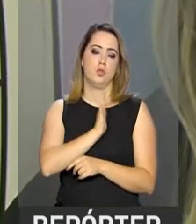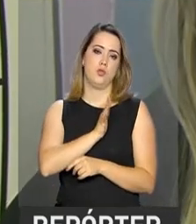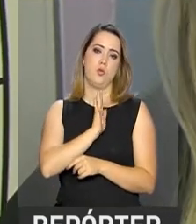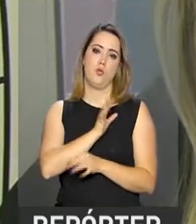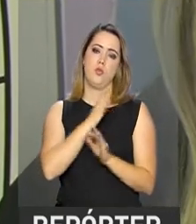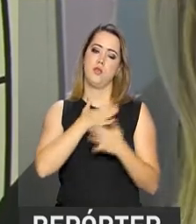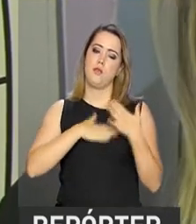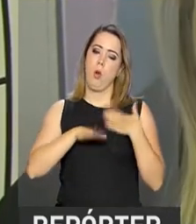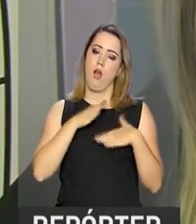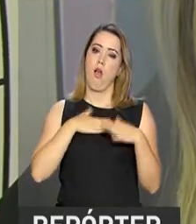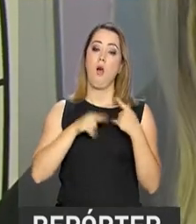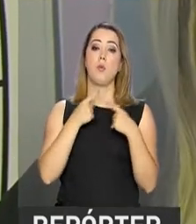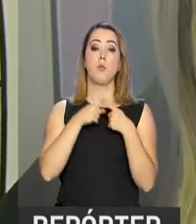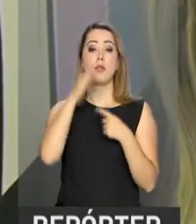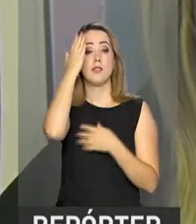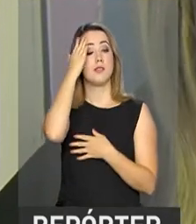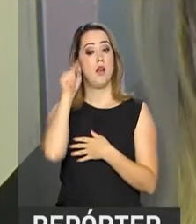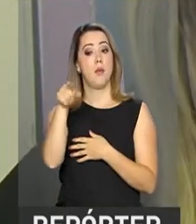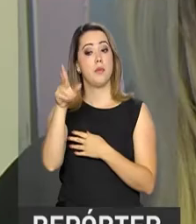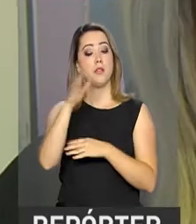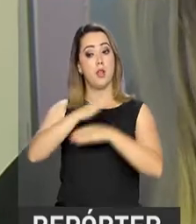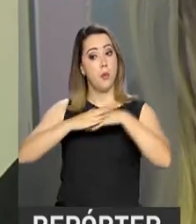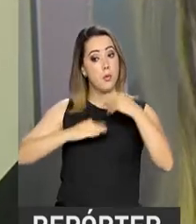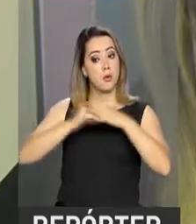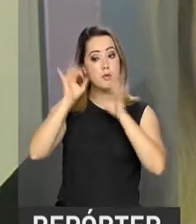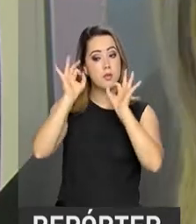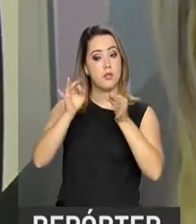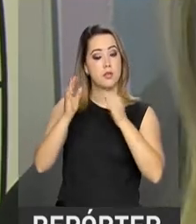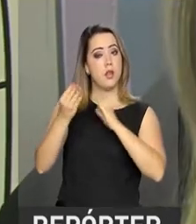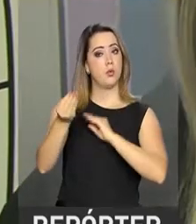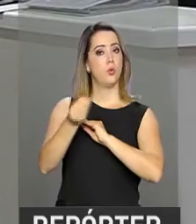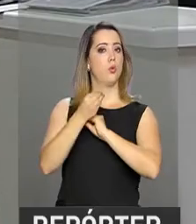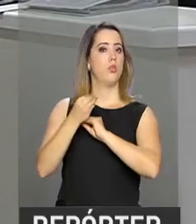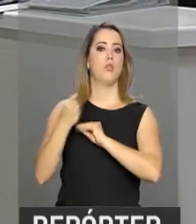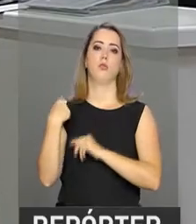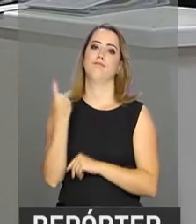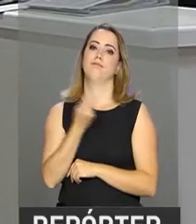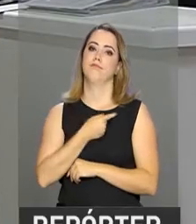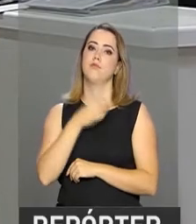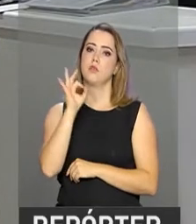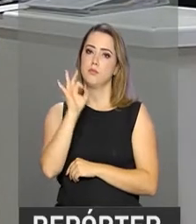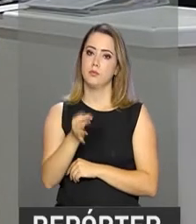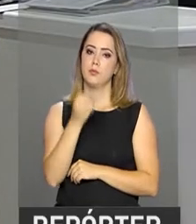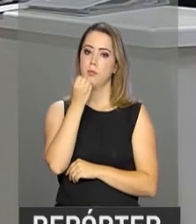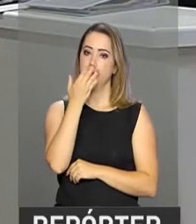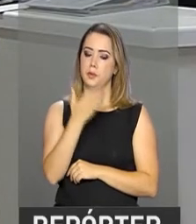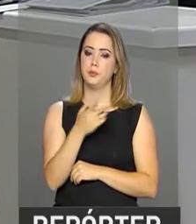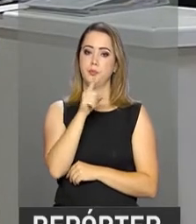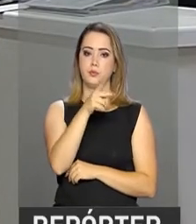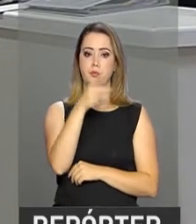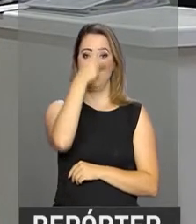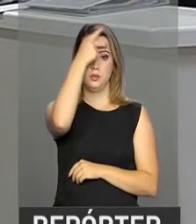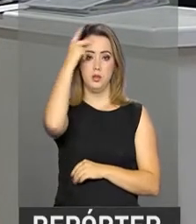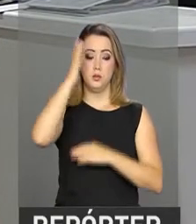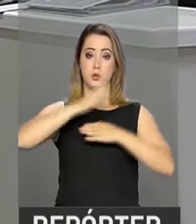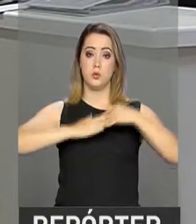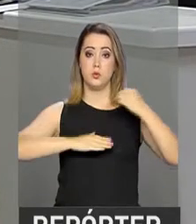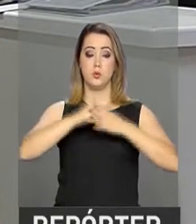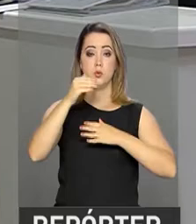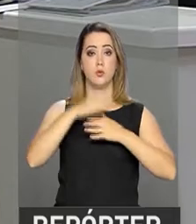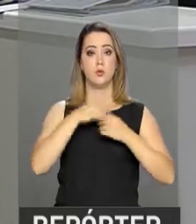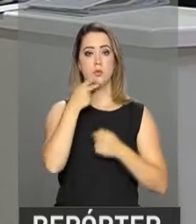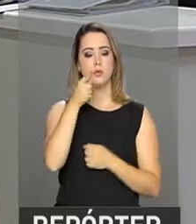tranqüilo por saber que tem profissionais que estão cuidando muito bem os profissionais elogiados por viviam fazem parte da